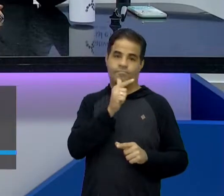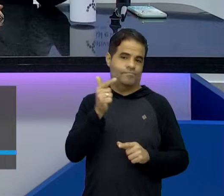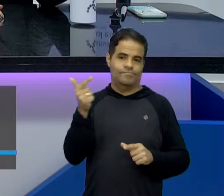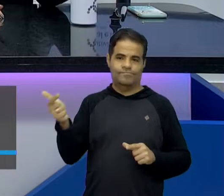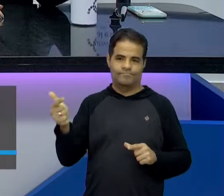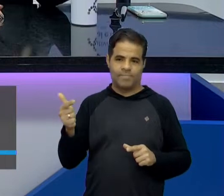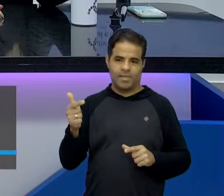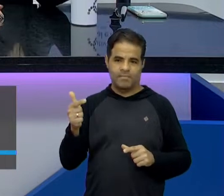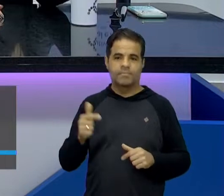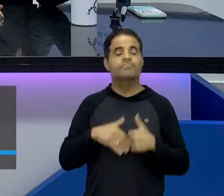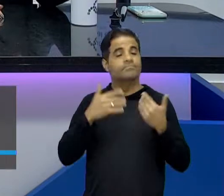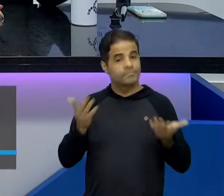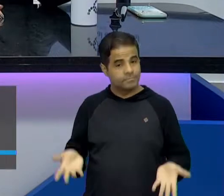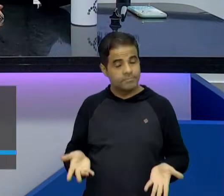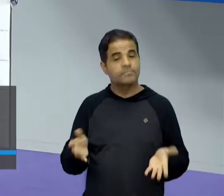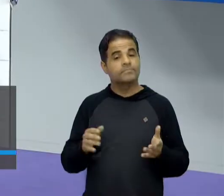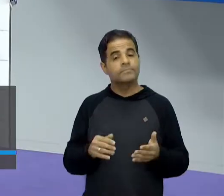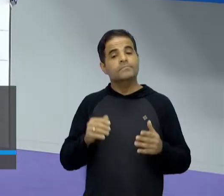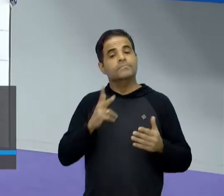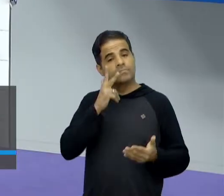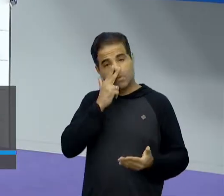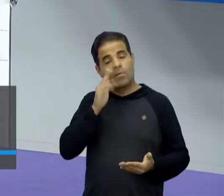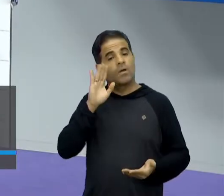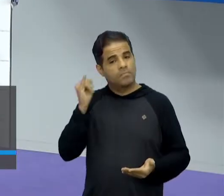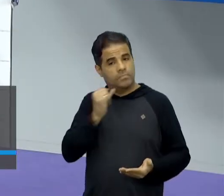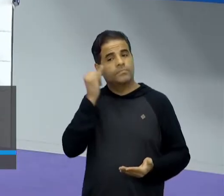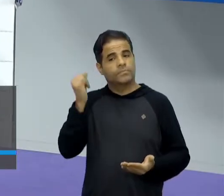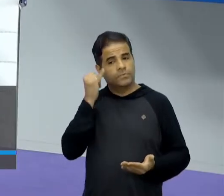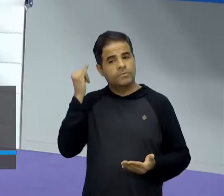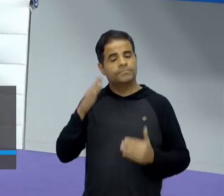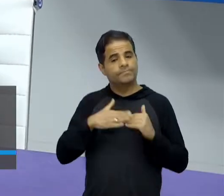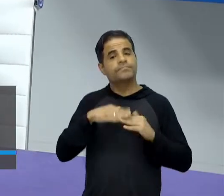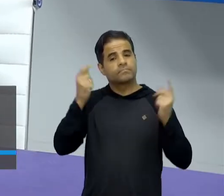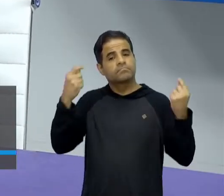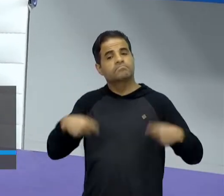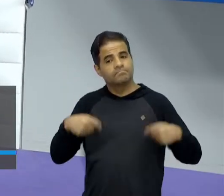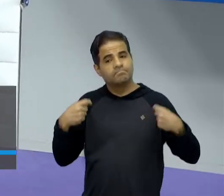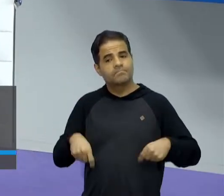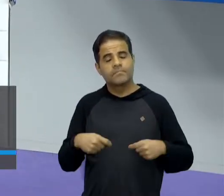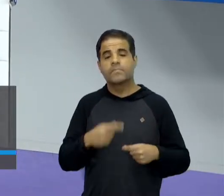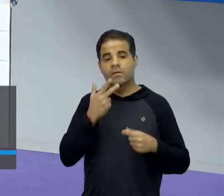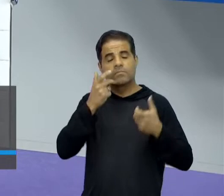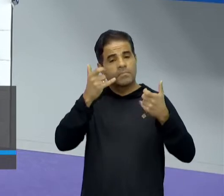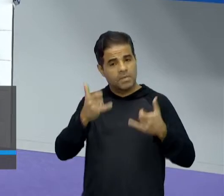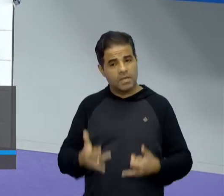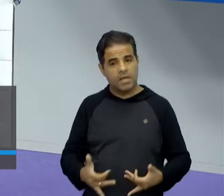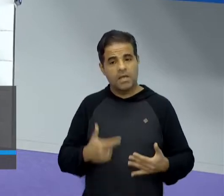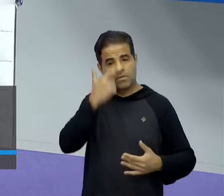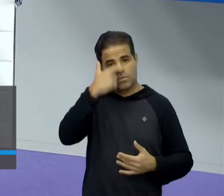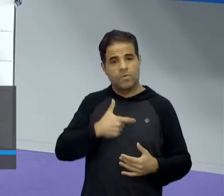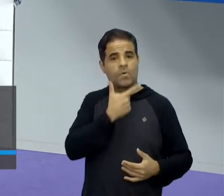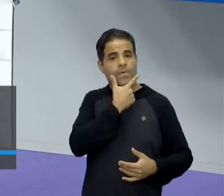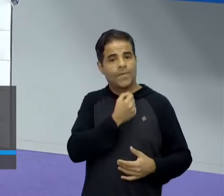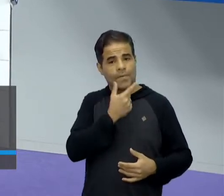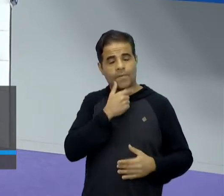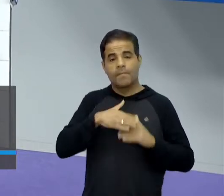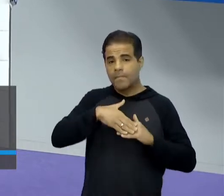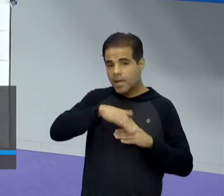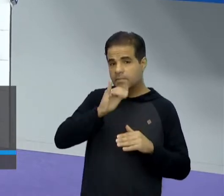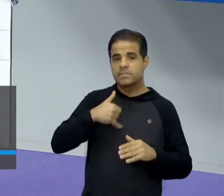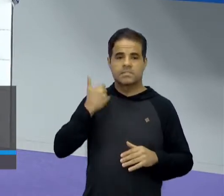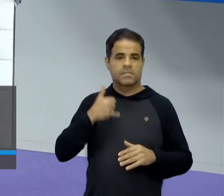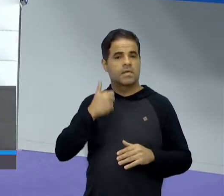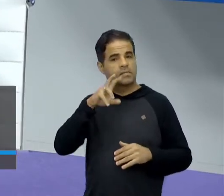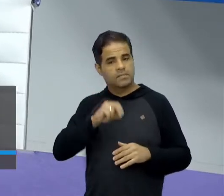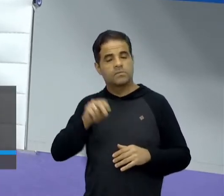Então, portanto, eu acho que é muito mais do que necessário eu falar para vocês que eu sou um homem com mais de 50